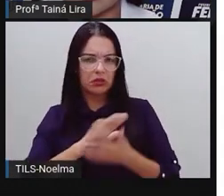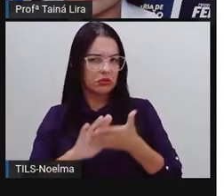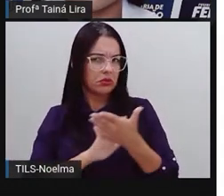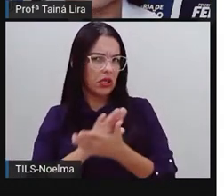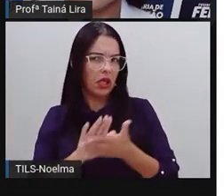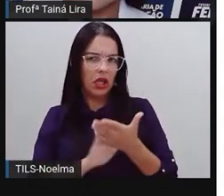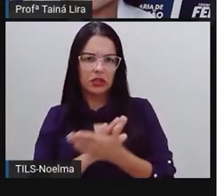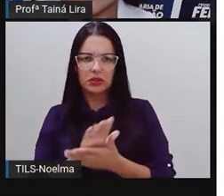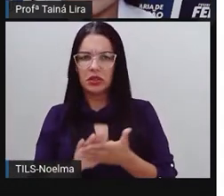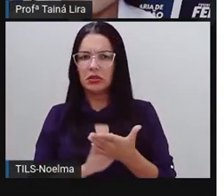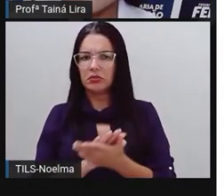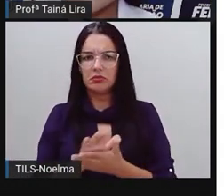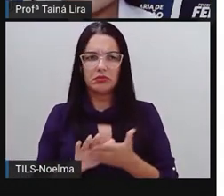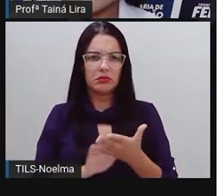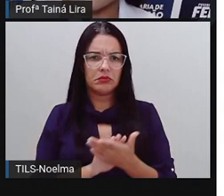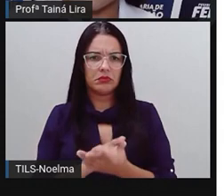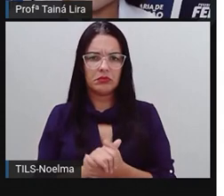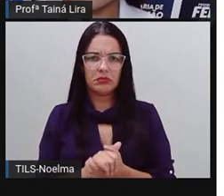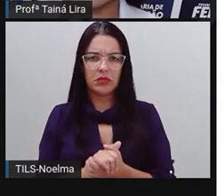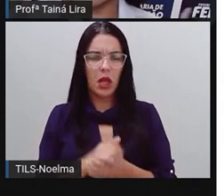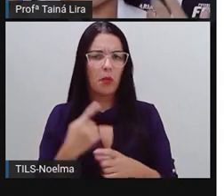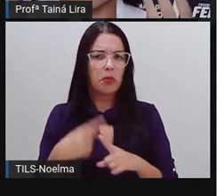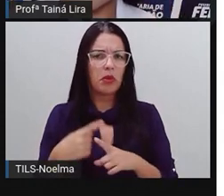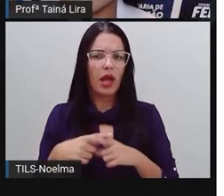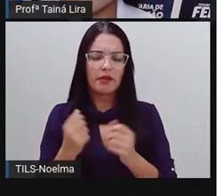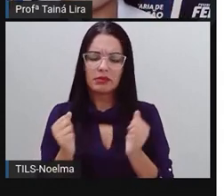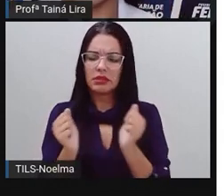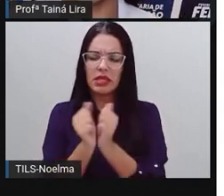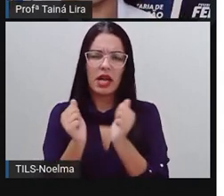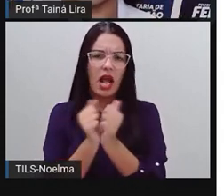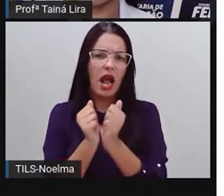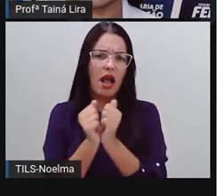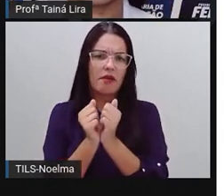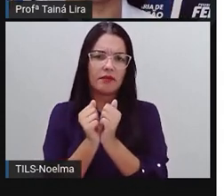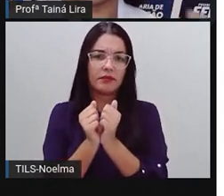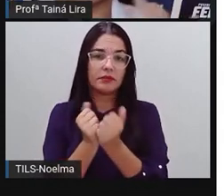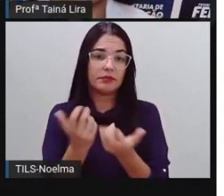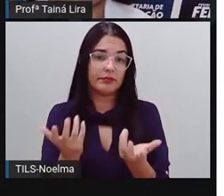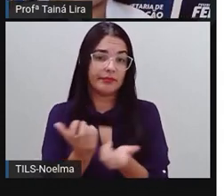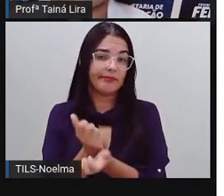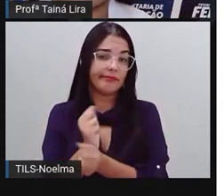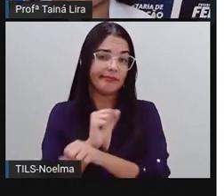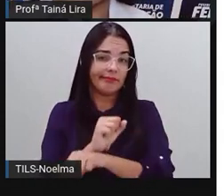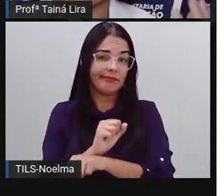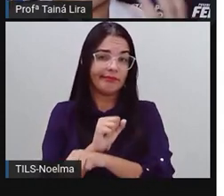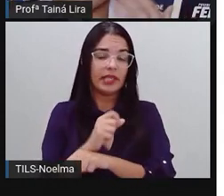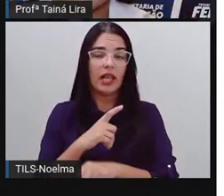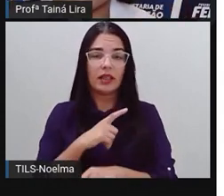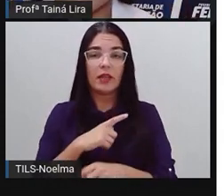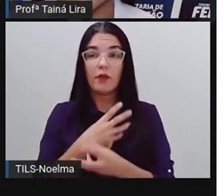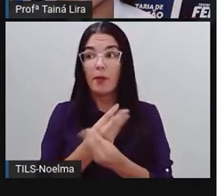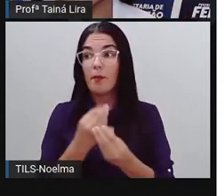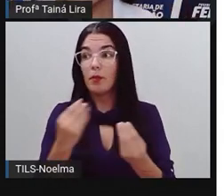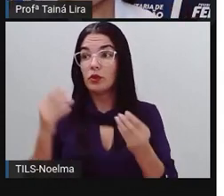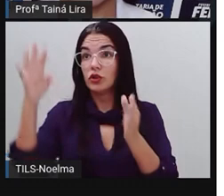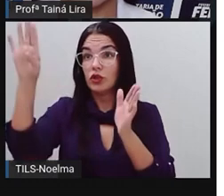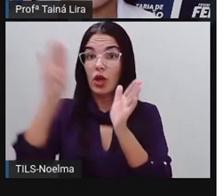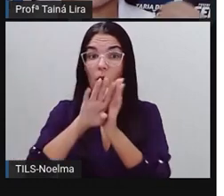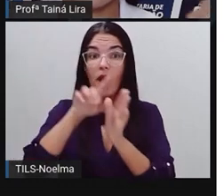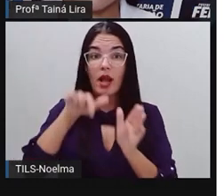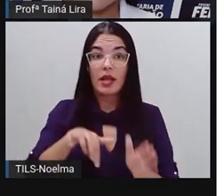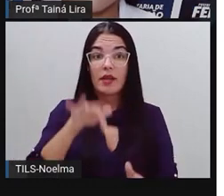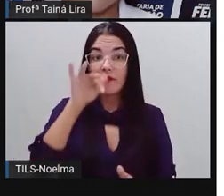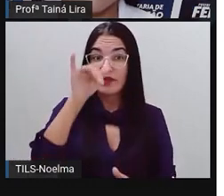para o seu salário tá é quando eles foram libertados eles também vieram para feira muitos vieram para feira